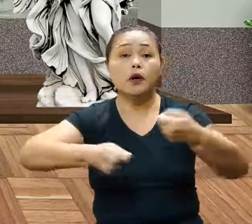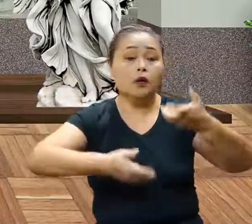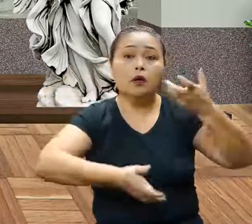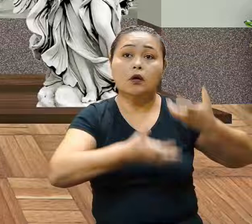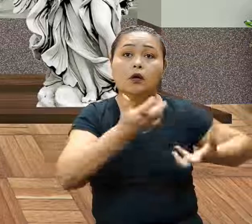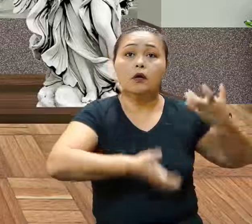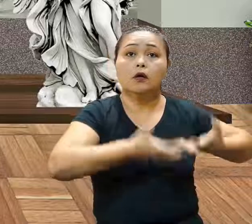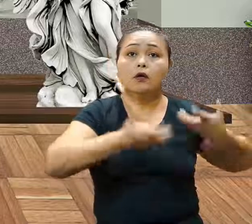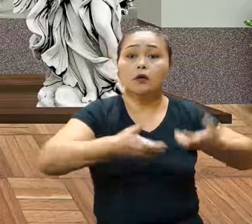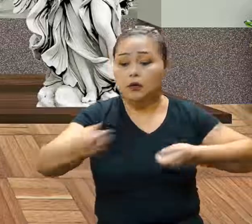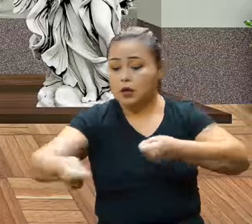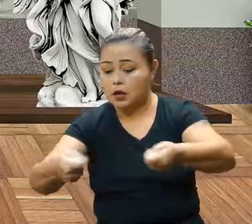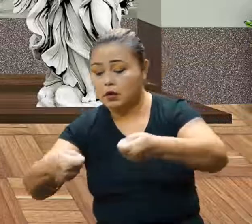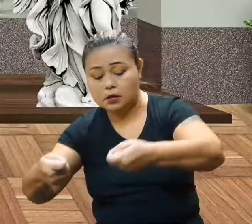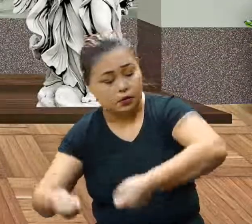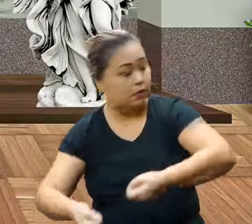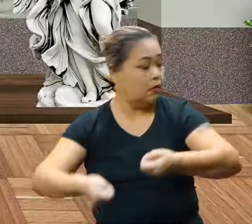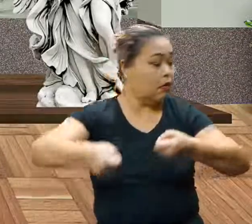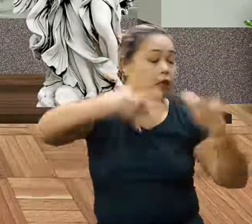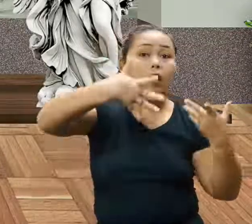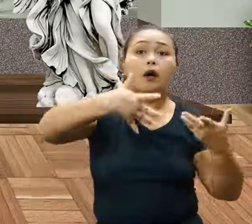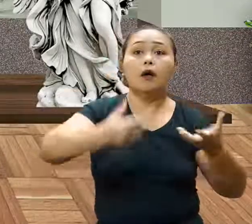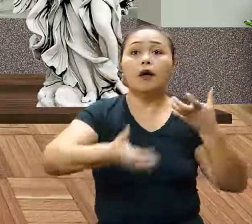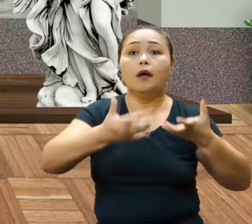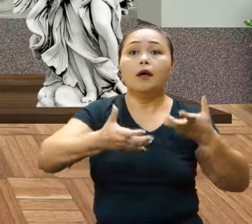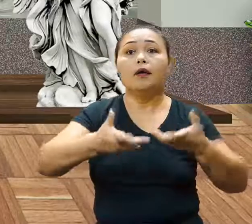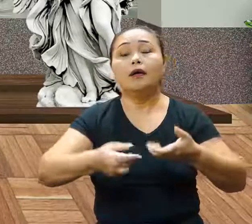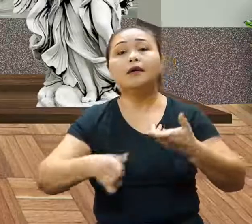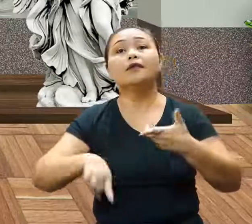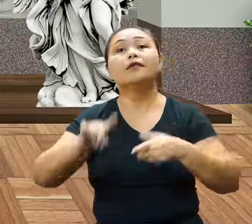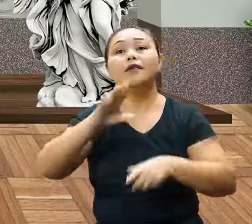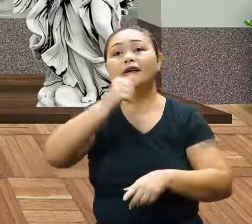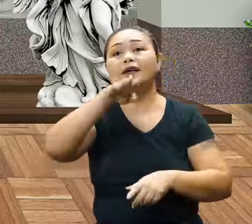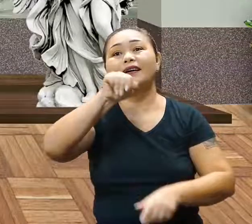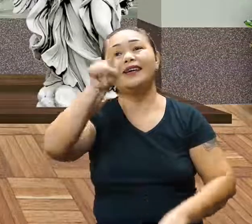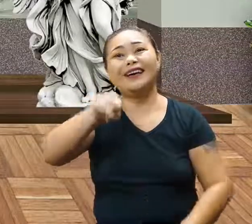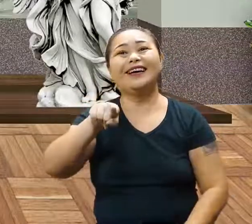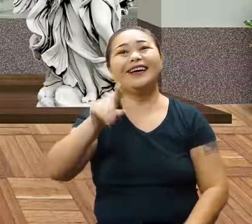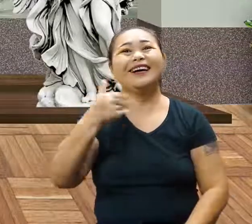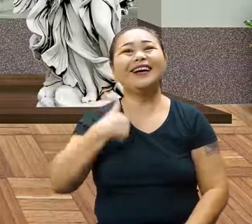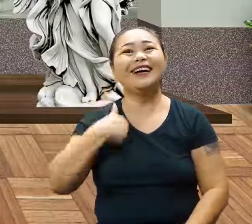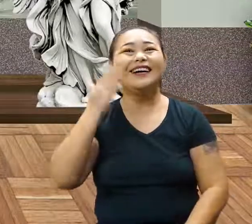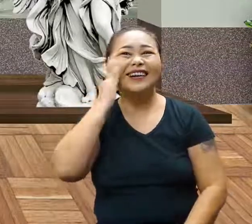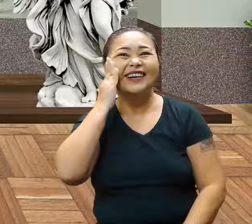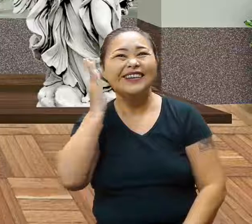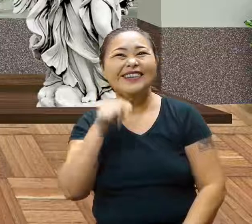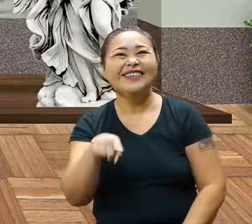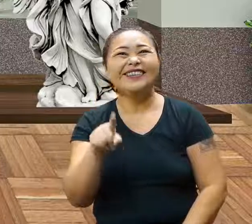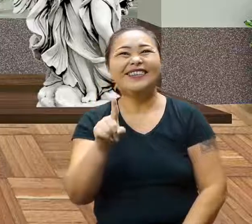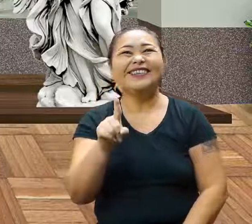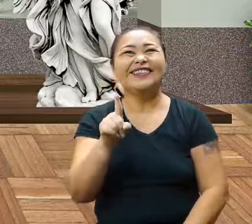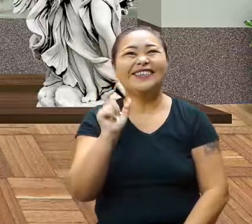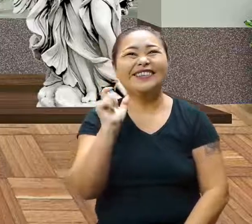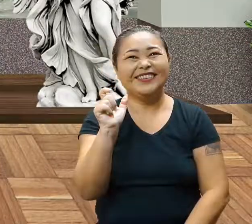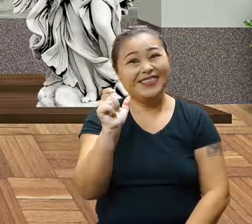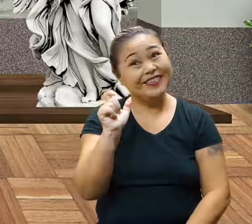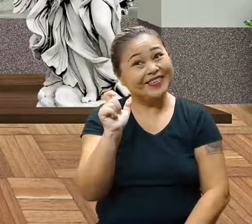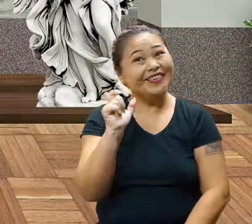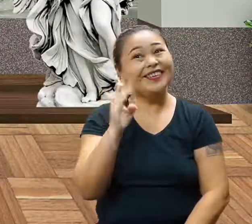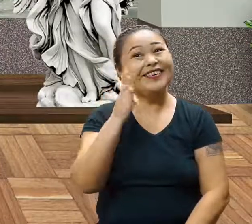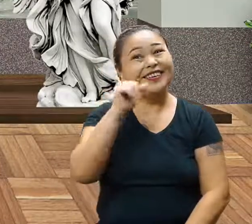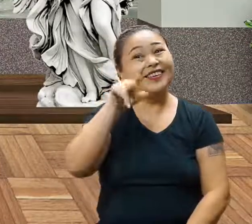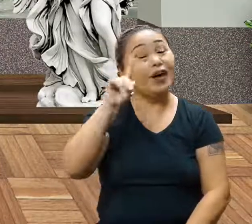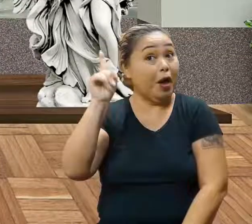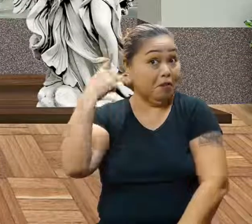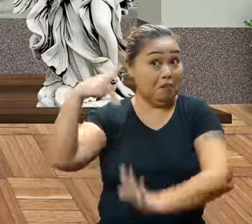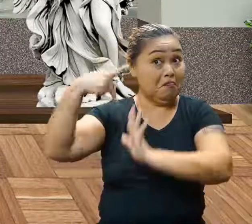bá. Cuiava, jogava, fazia bá. Aí ficou o Cuiabá, sabia? Isso é o cuiabano que fala,